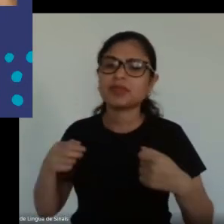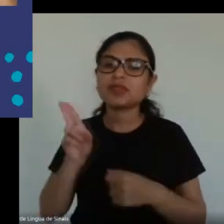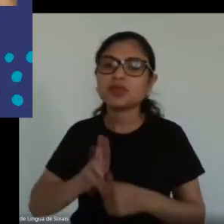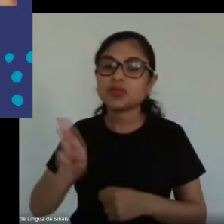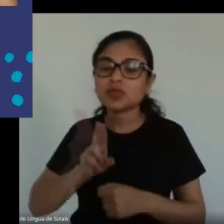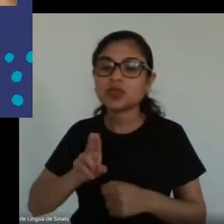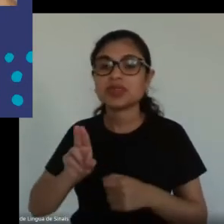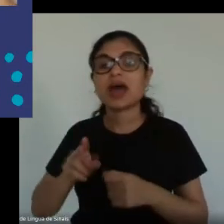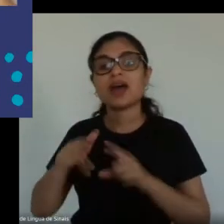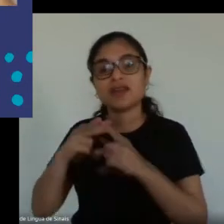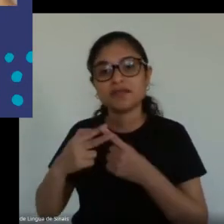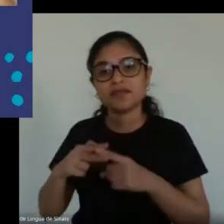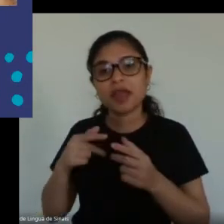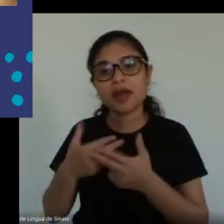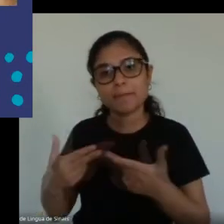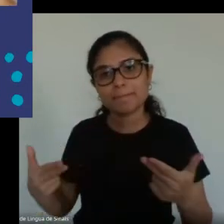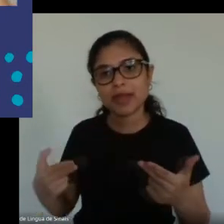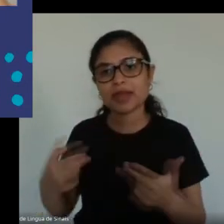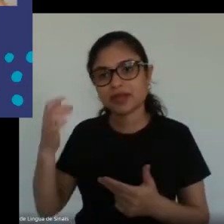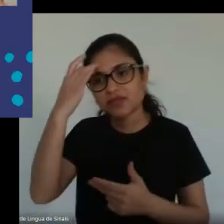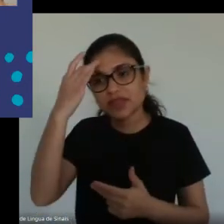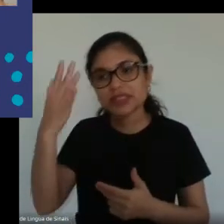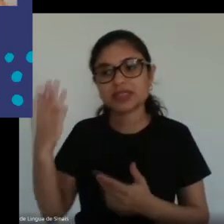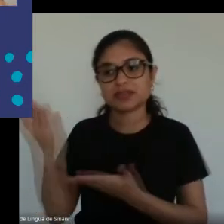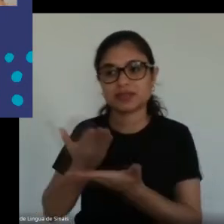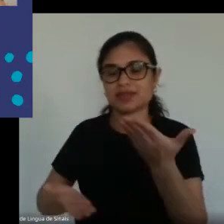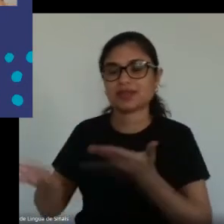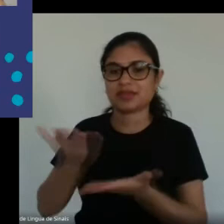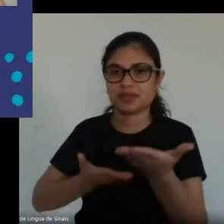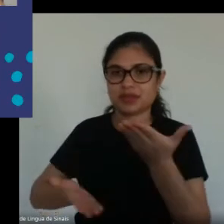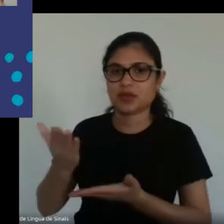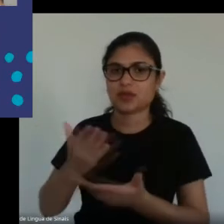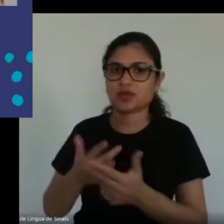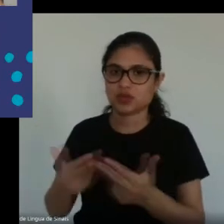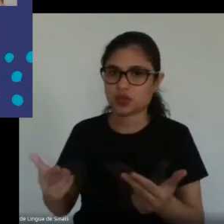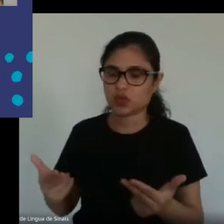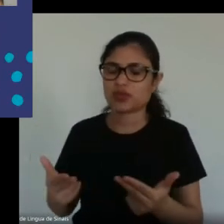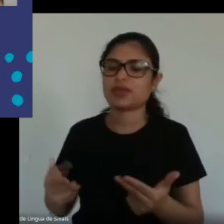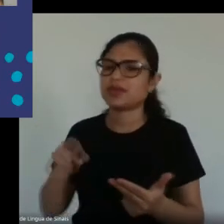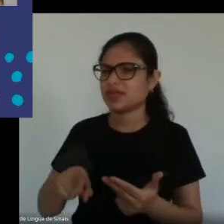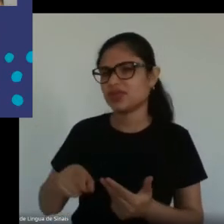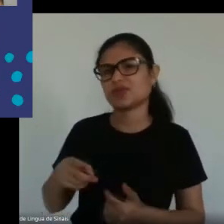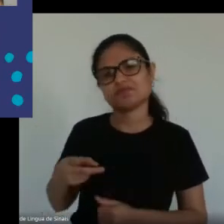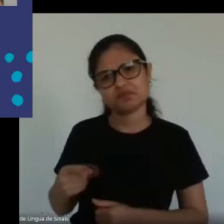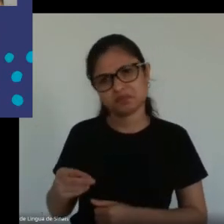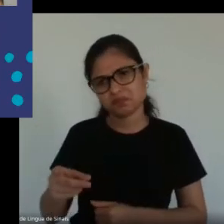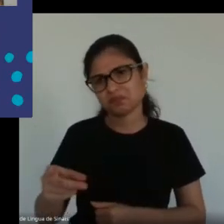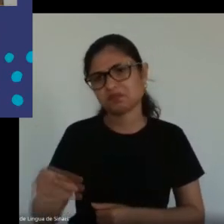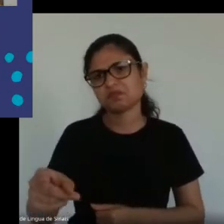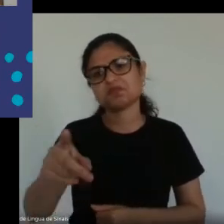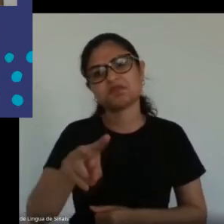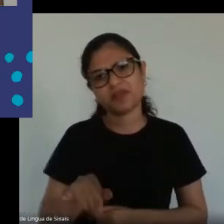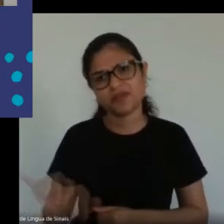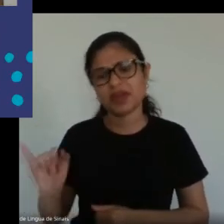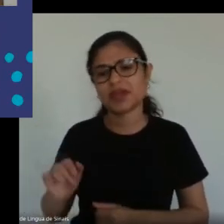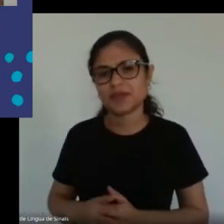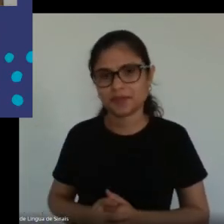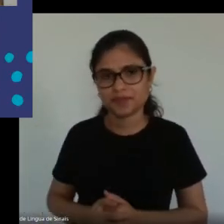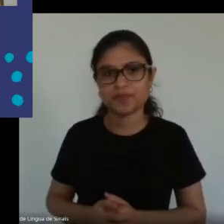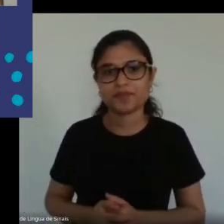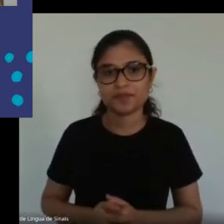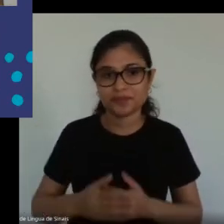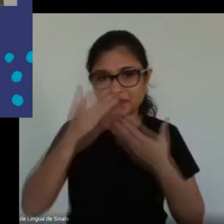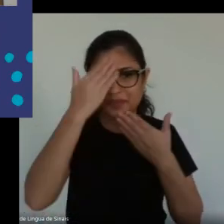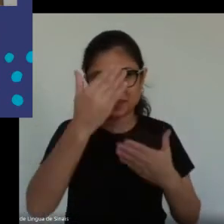vai facilitar essas comunicações, essas coisas. Isso vai vir para ficar, gente. Ok? O próximo lá,